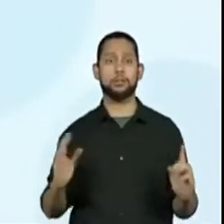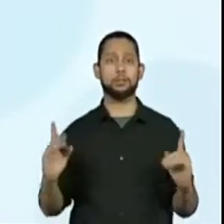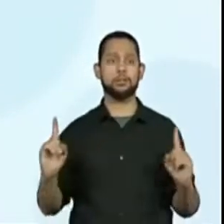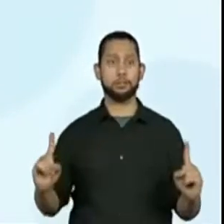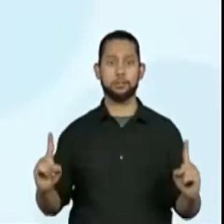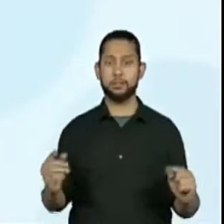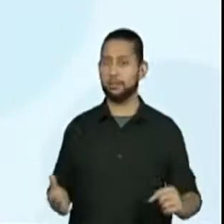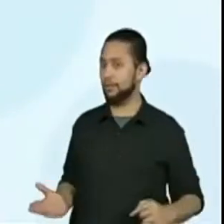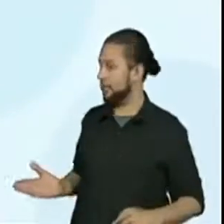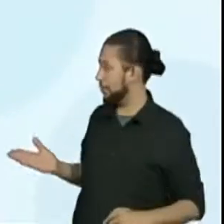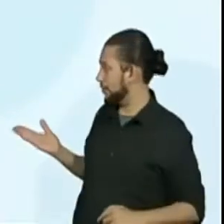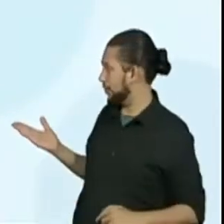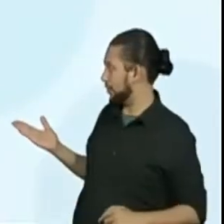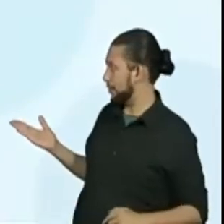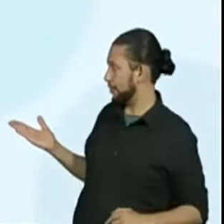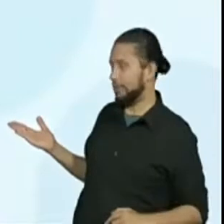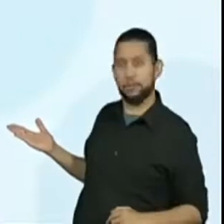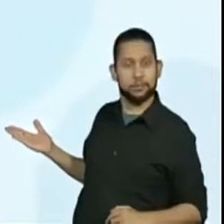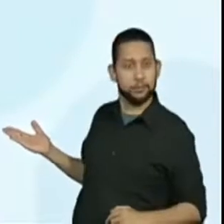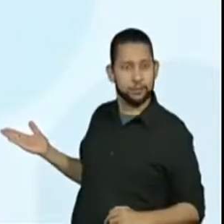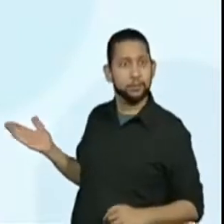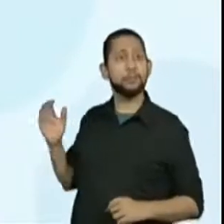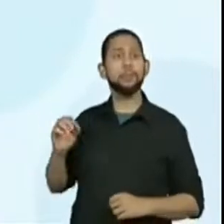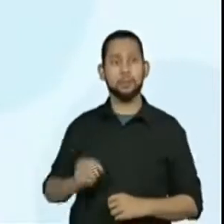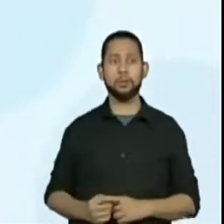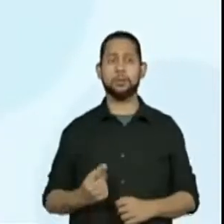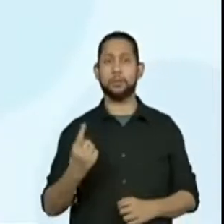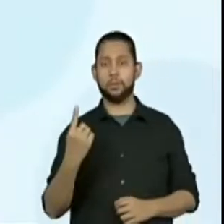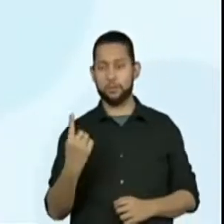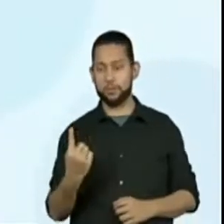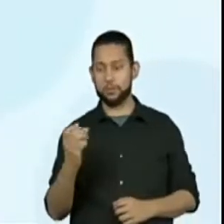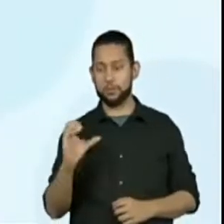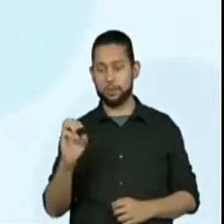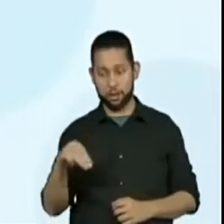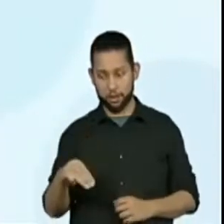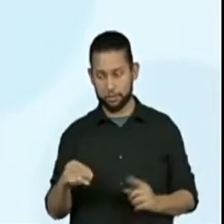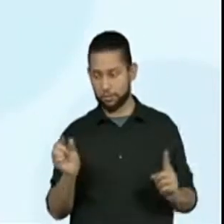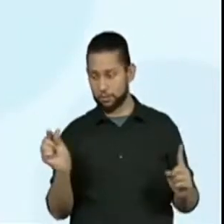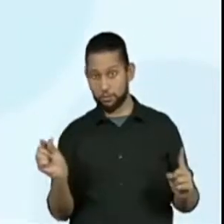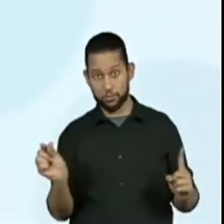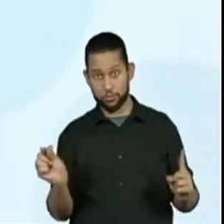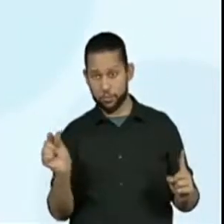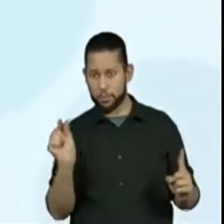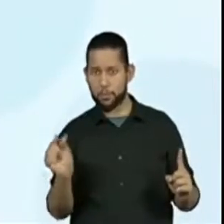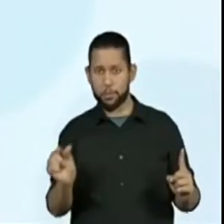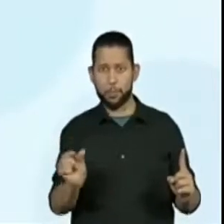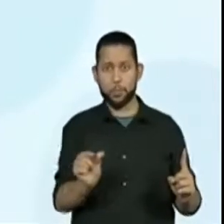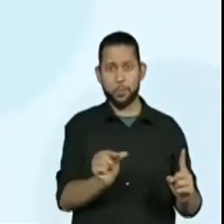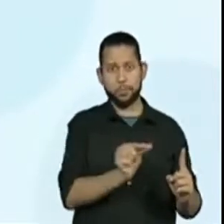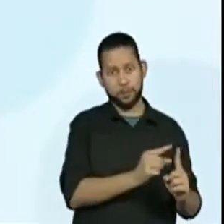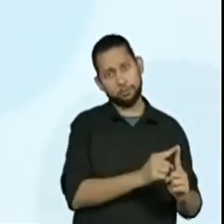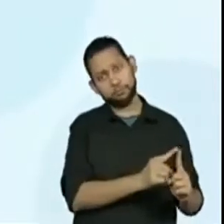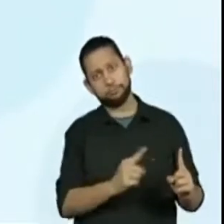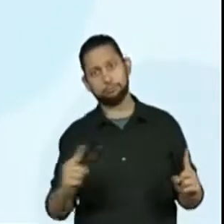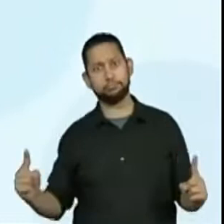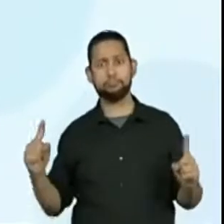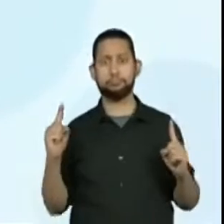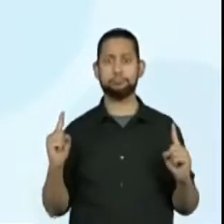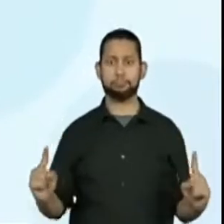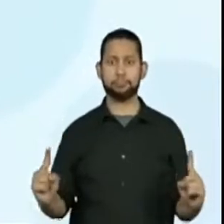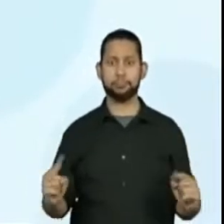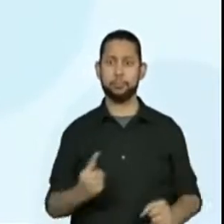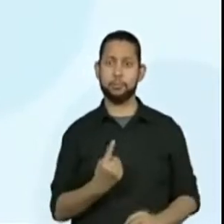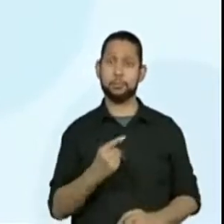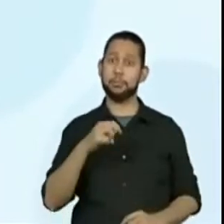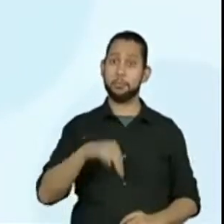Muito bem. 1 centímetro da malha quadriculada correspondem a 100 centímetros da